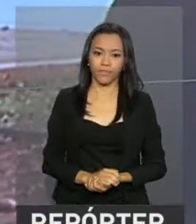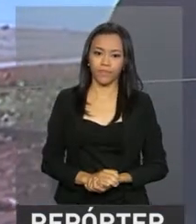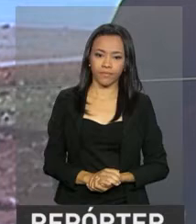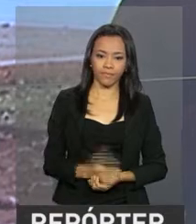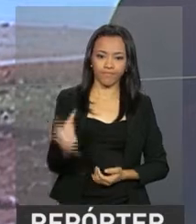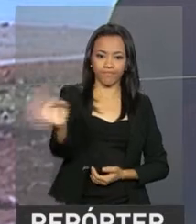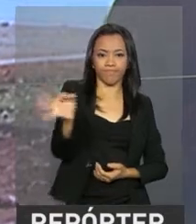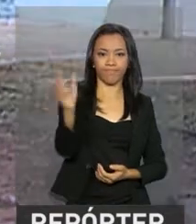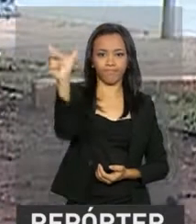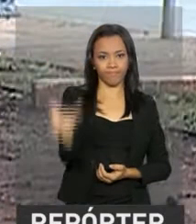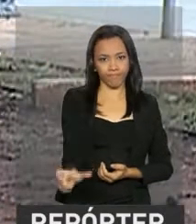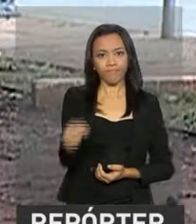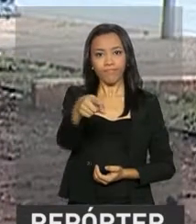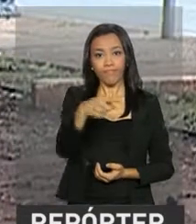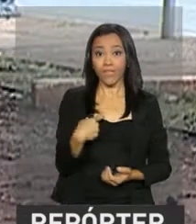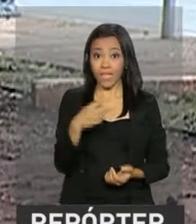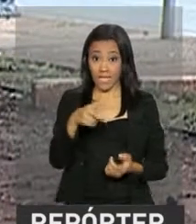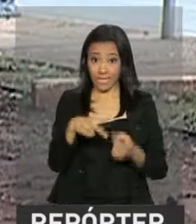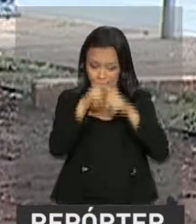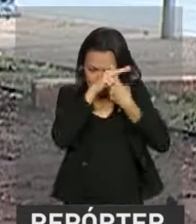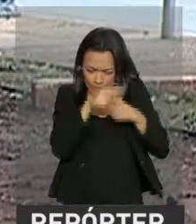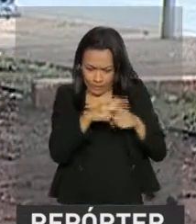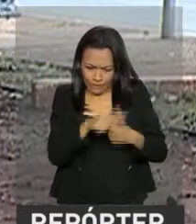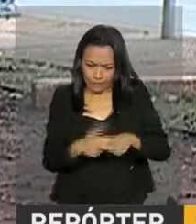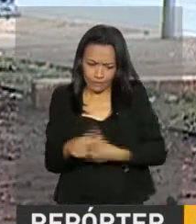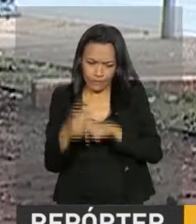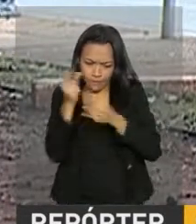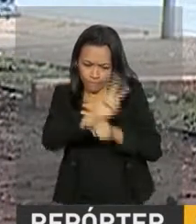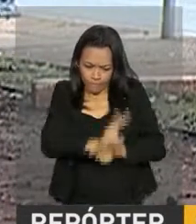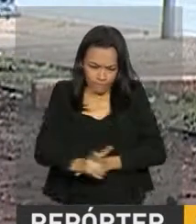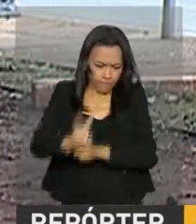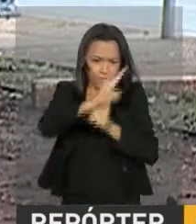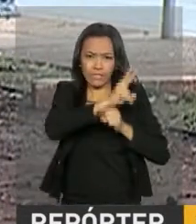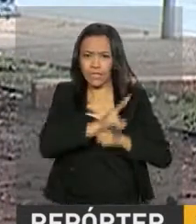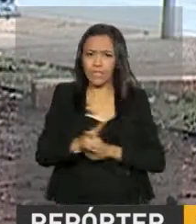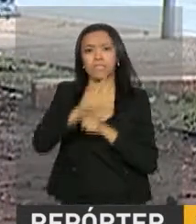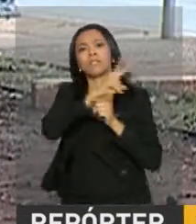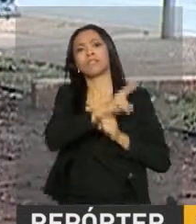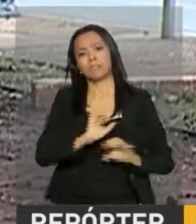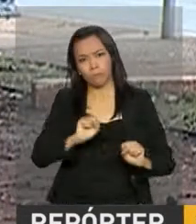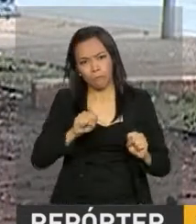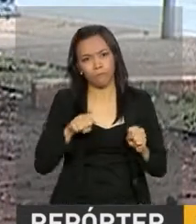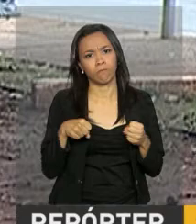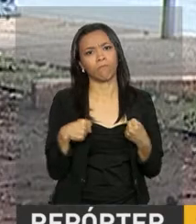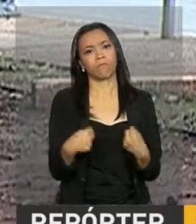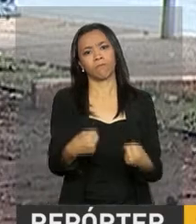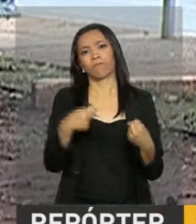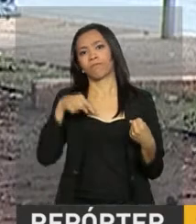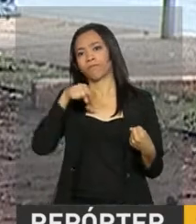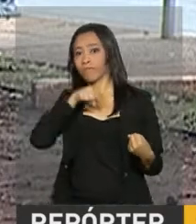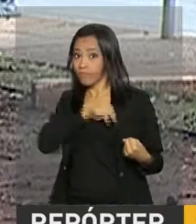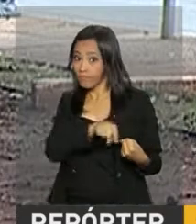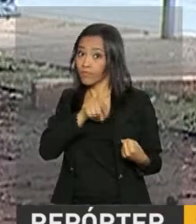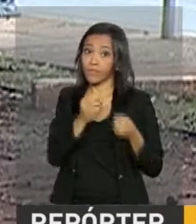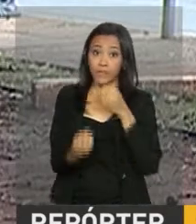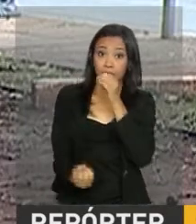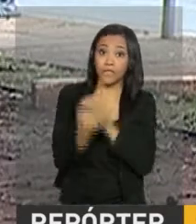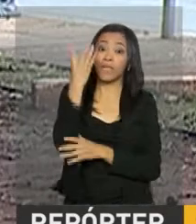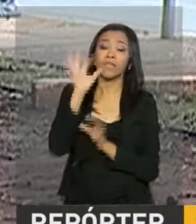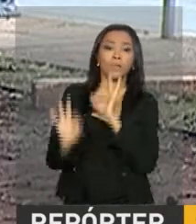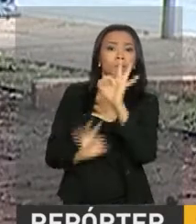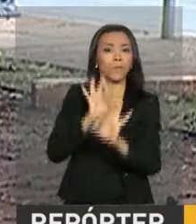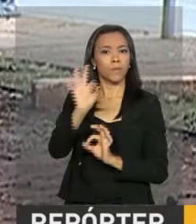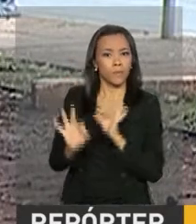Renato, exatamente. Esse pente fino, ele se traduz numa fiscalização mais intensa e mais rigorosa a partir da criação e do uso